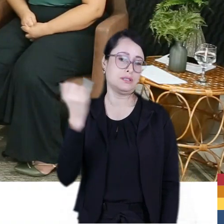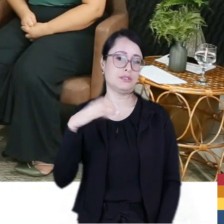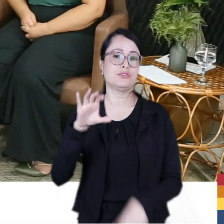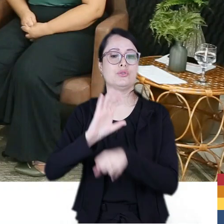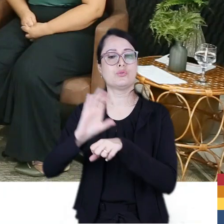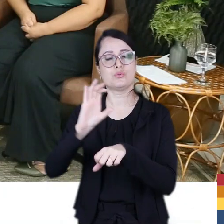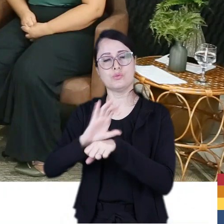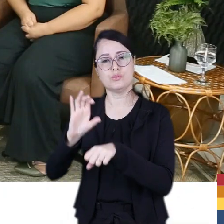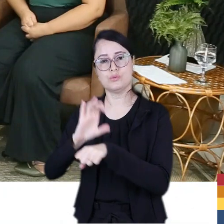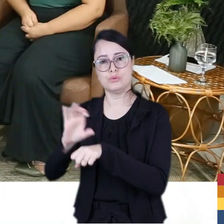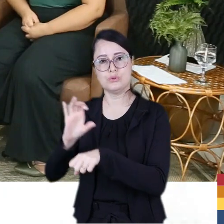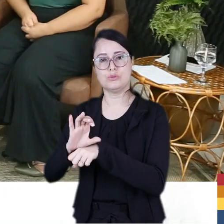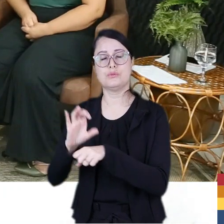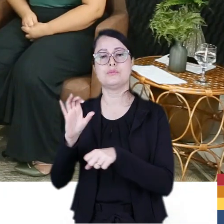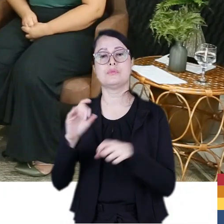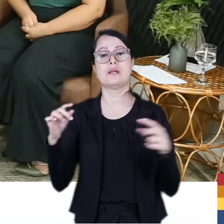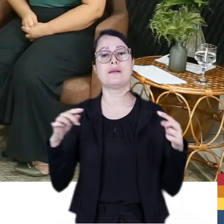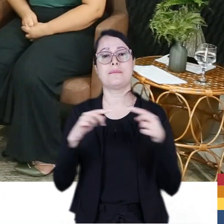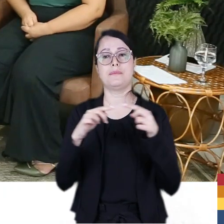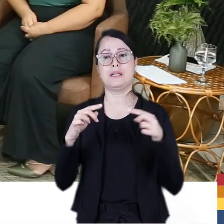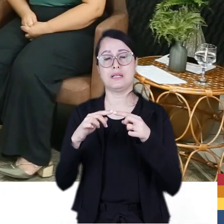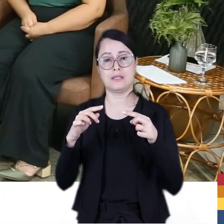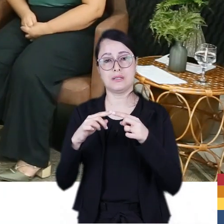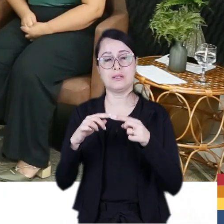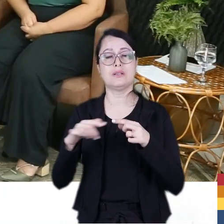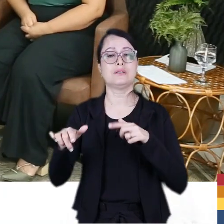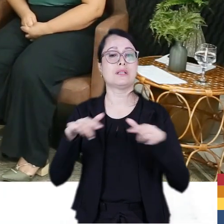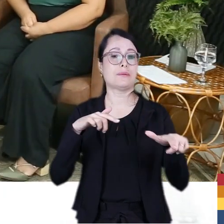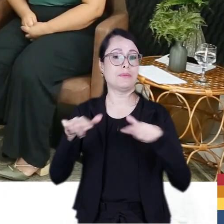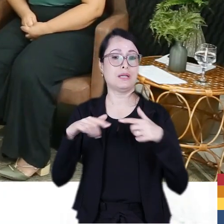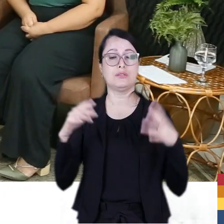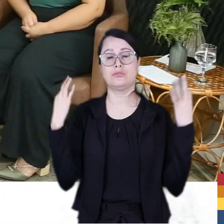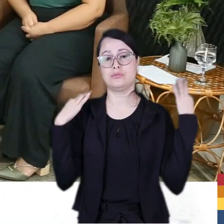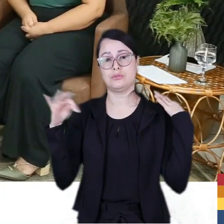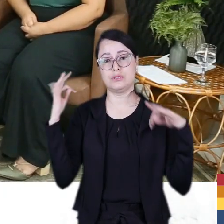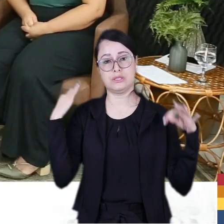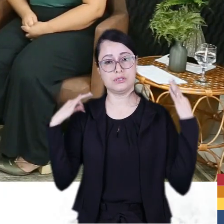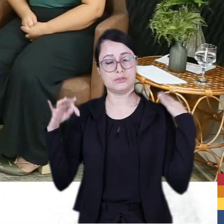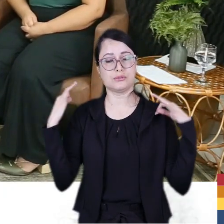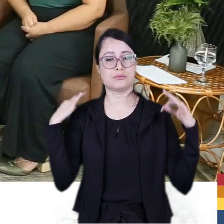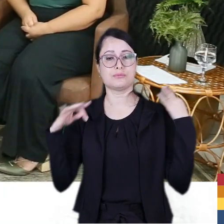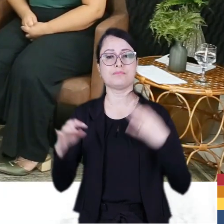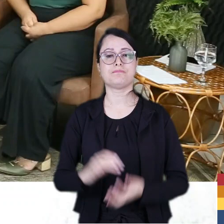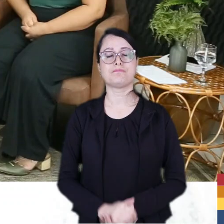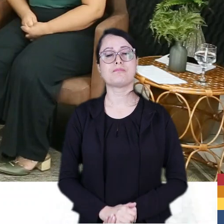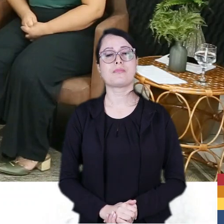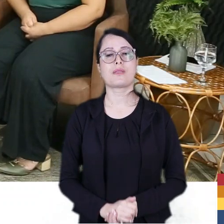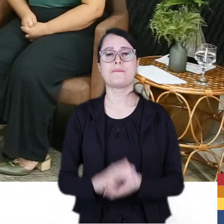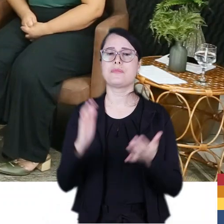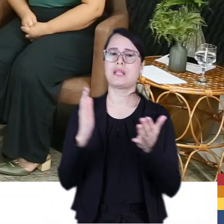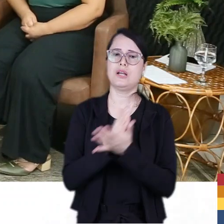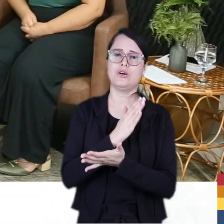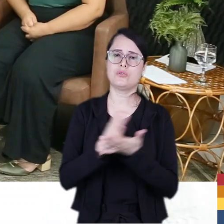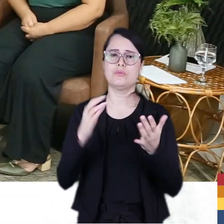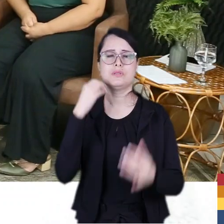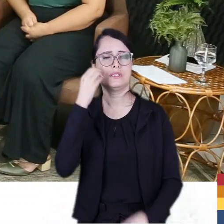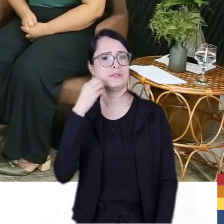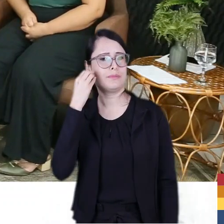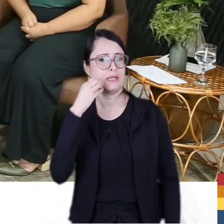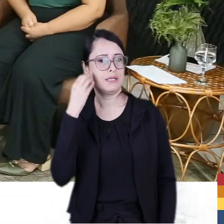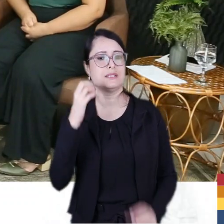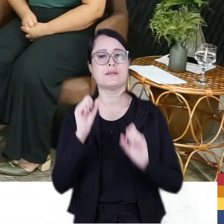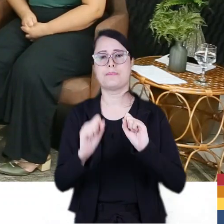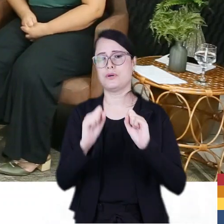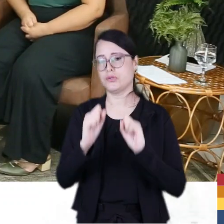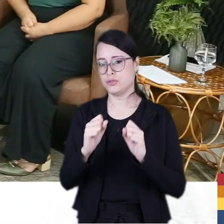informal como agente de informações turísticas aí nós temos também o inglês que é fundamental e o